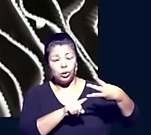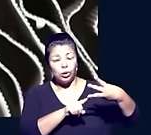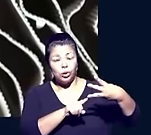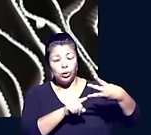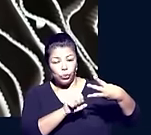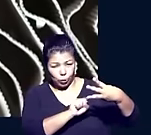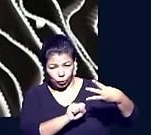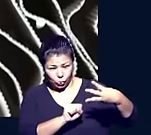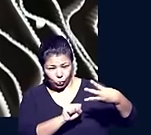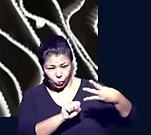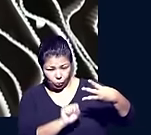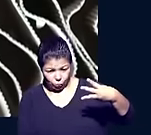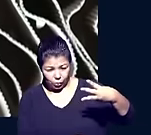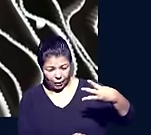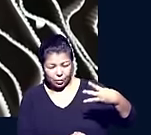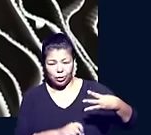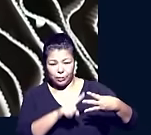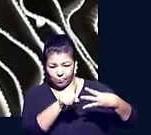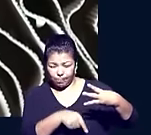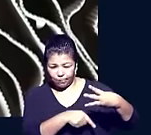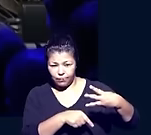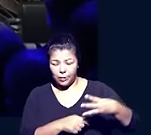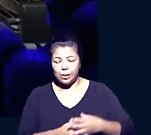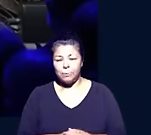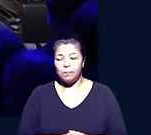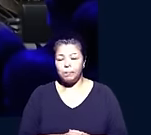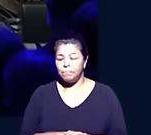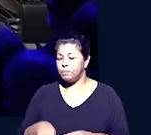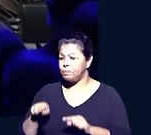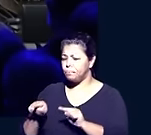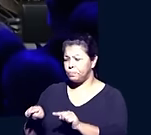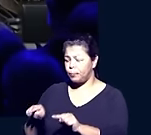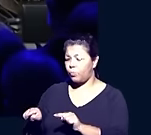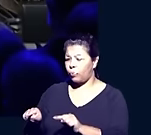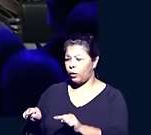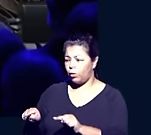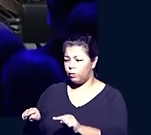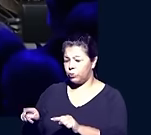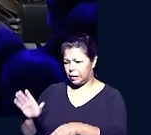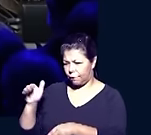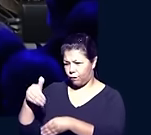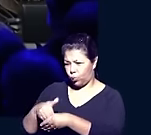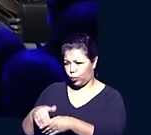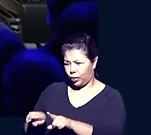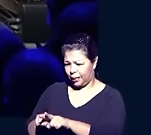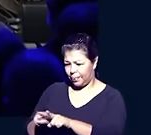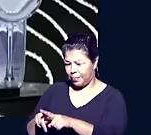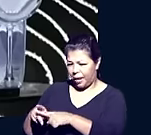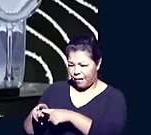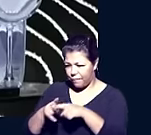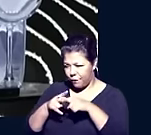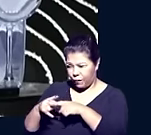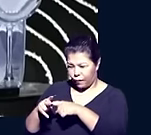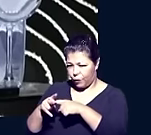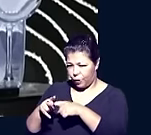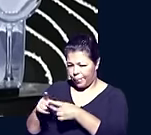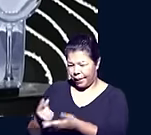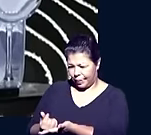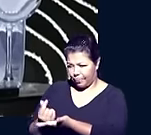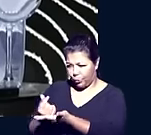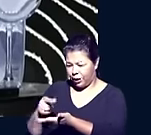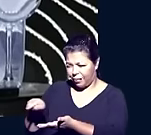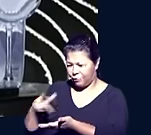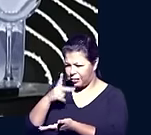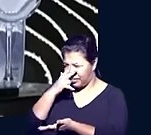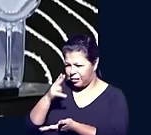setores que foram atendidos com esses incentivos Presidente o senhor votou a reforma tributária que tava 40 anos no Congresso o senhor acha que é